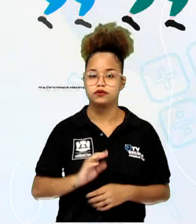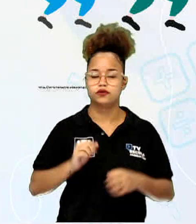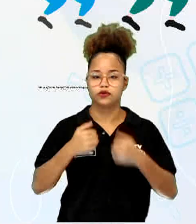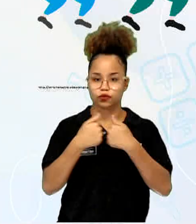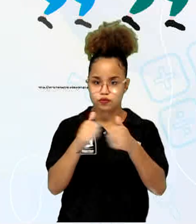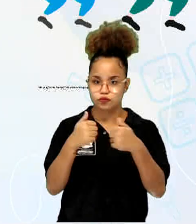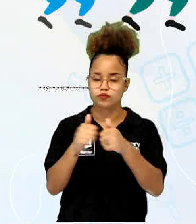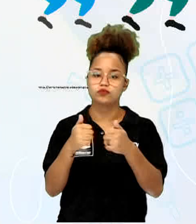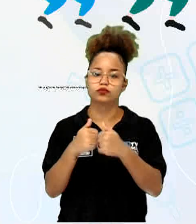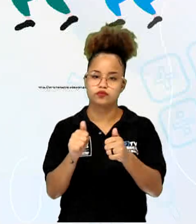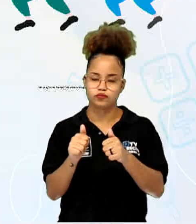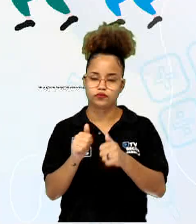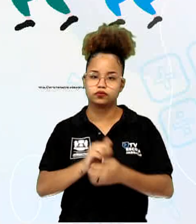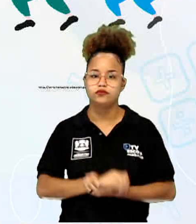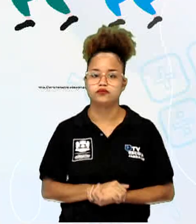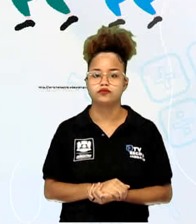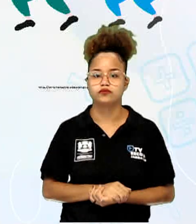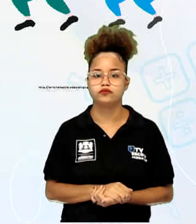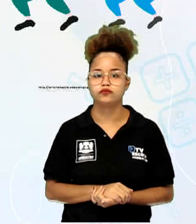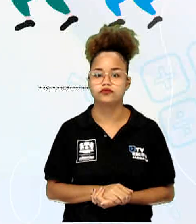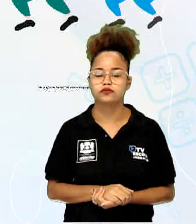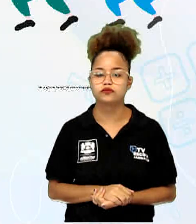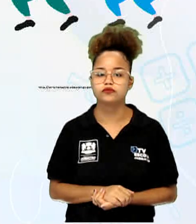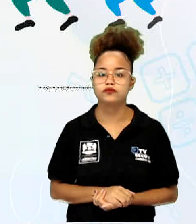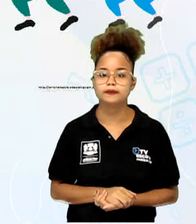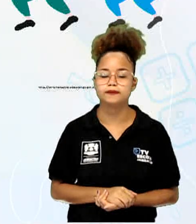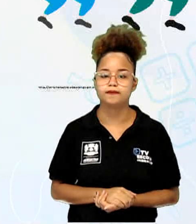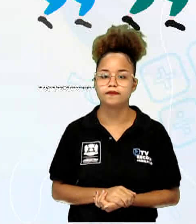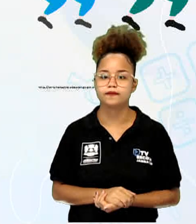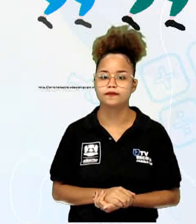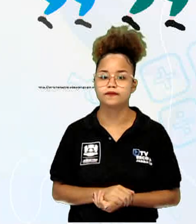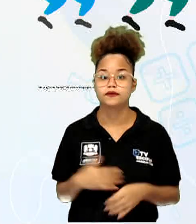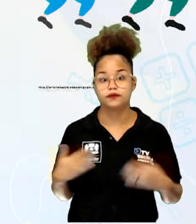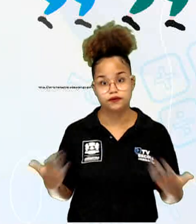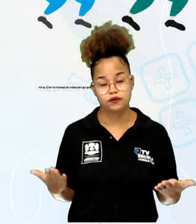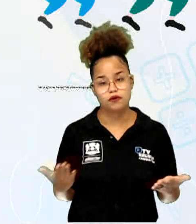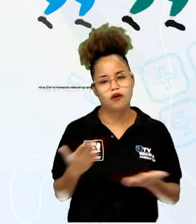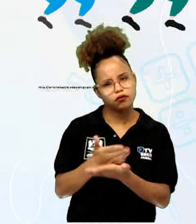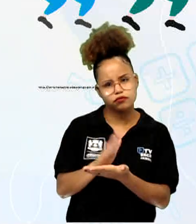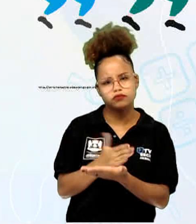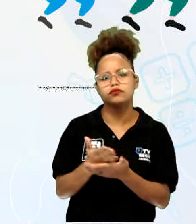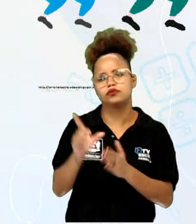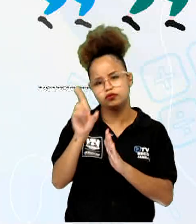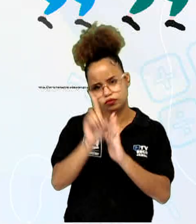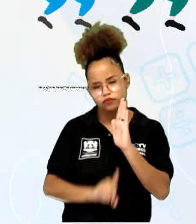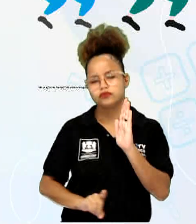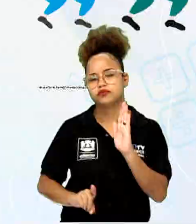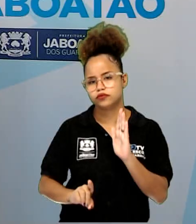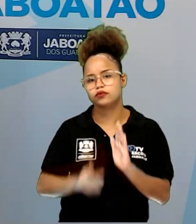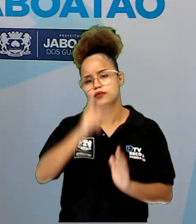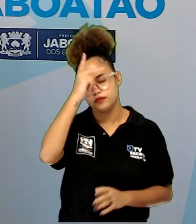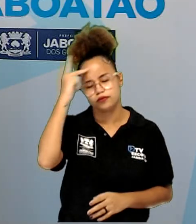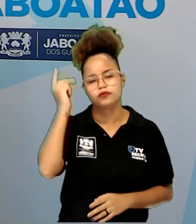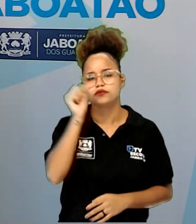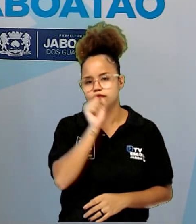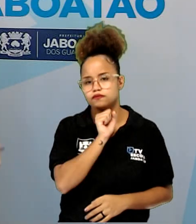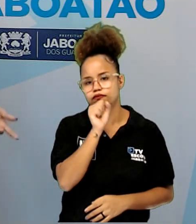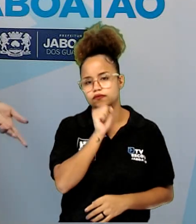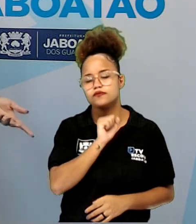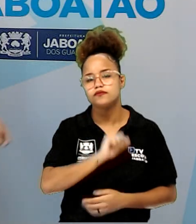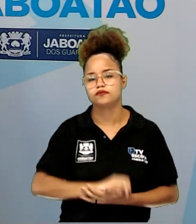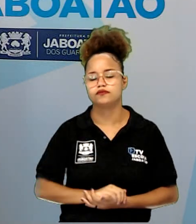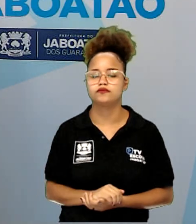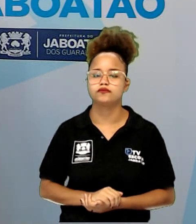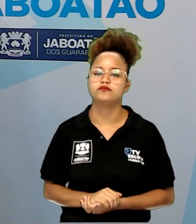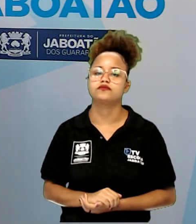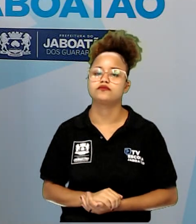transportes públicos coletivos, etc. Então, esses são alguns dos direitos do Estatuto do